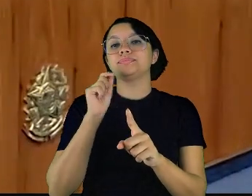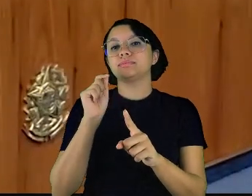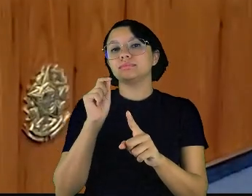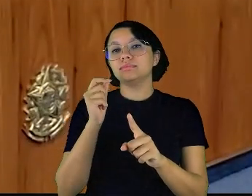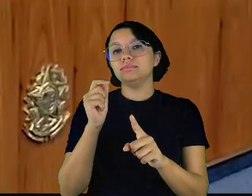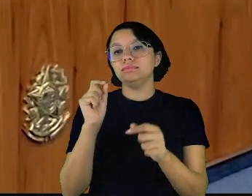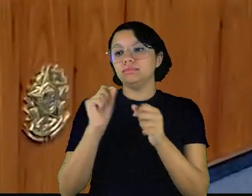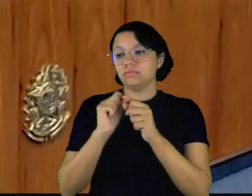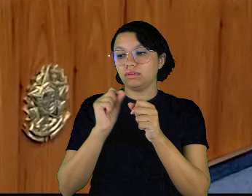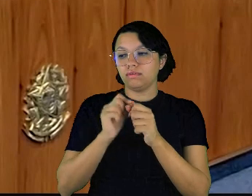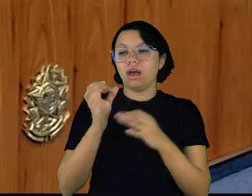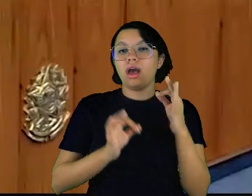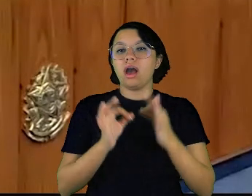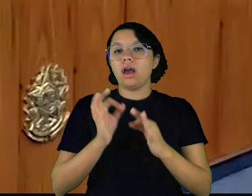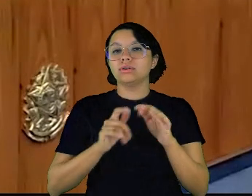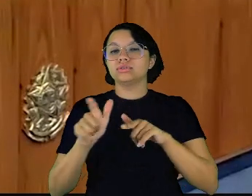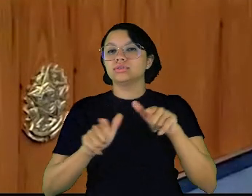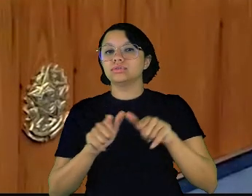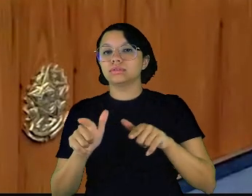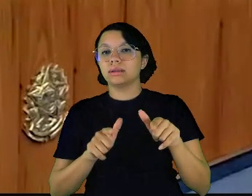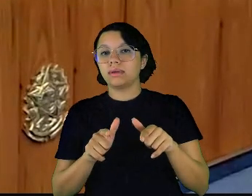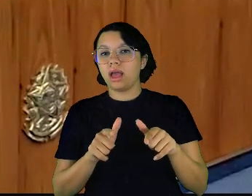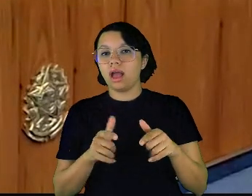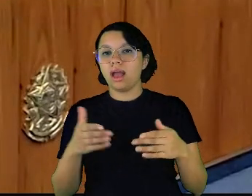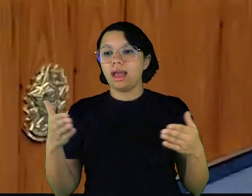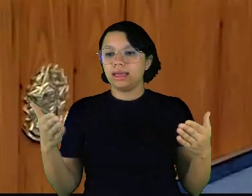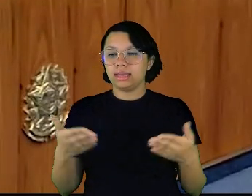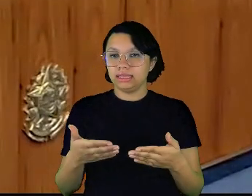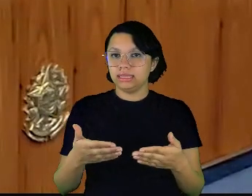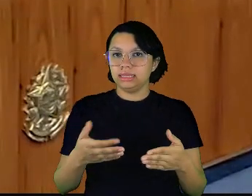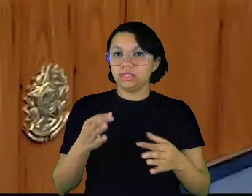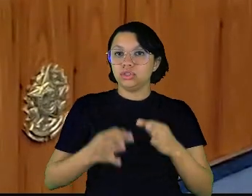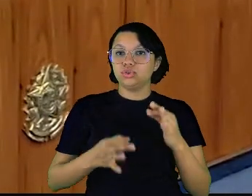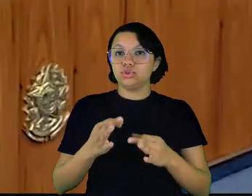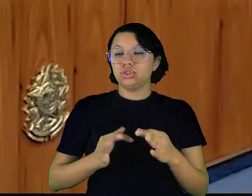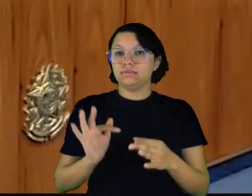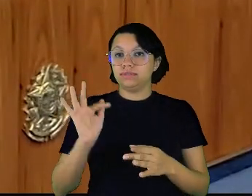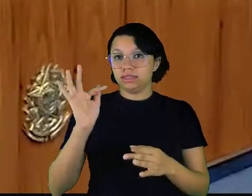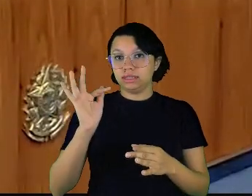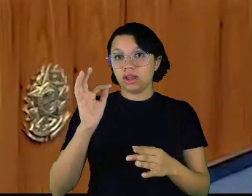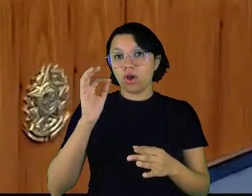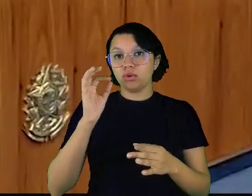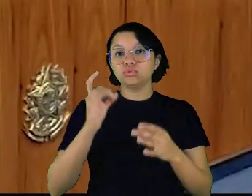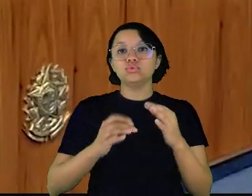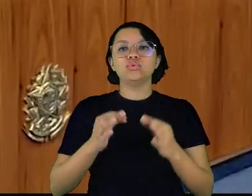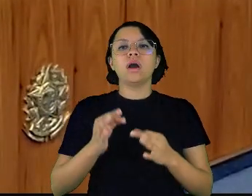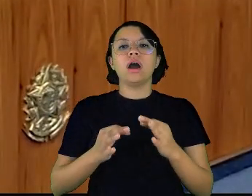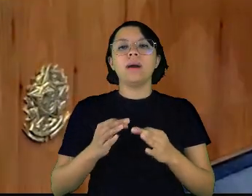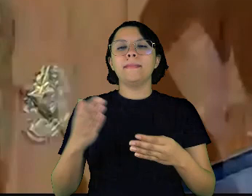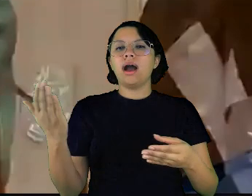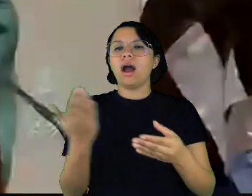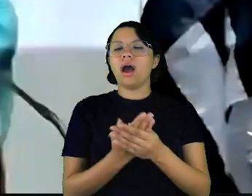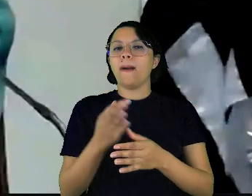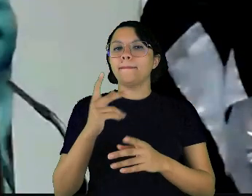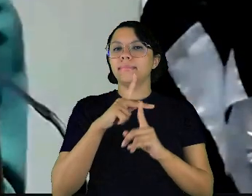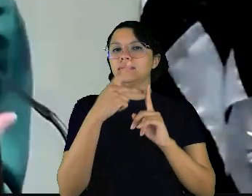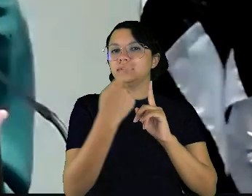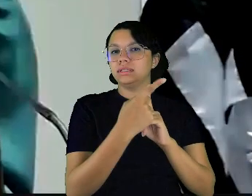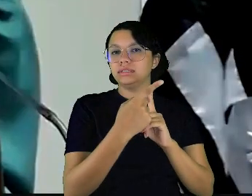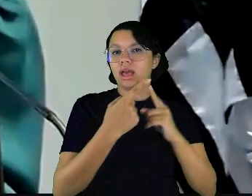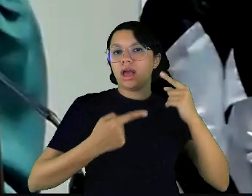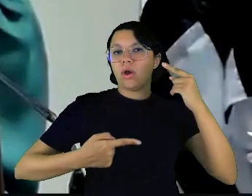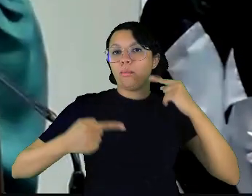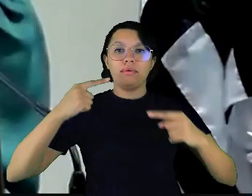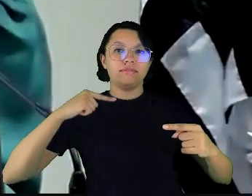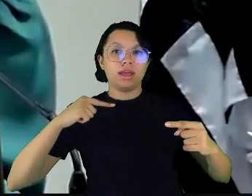se faz na Justiça do Trabalho aqui na Justiça Federal, no julgamento das causas previdenciárias, e o